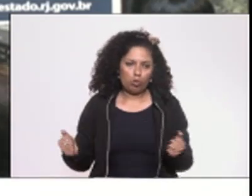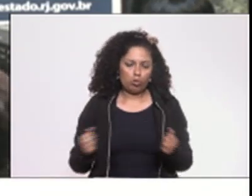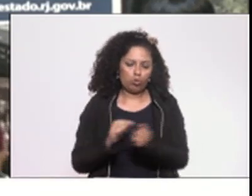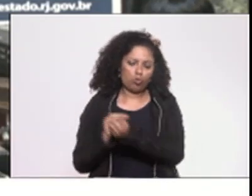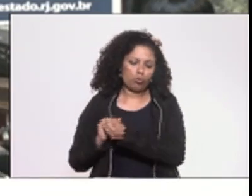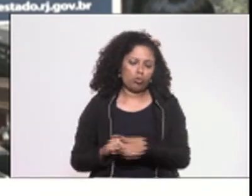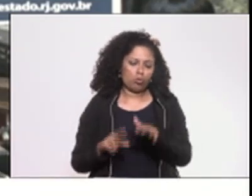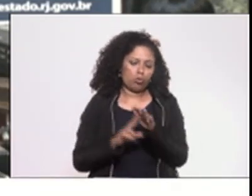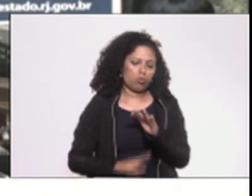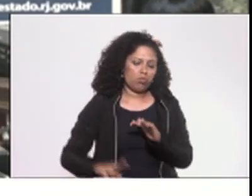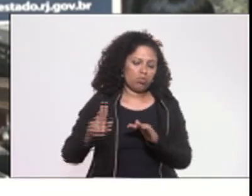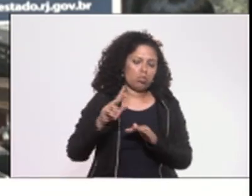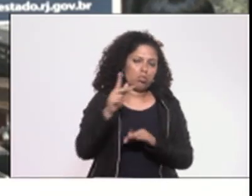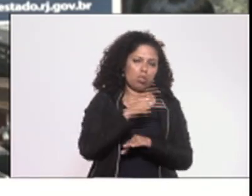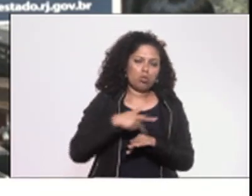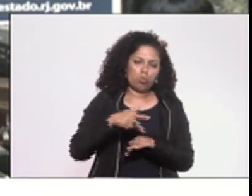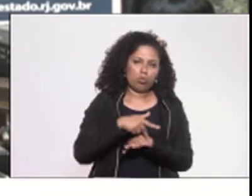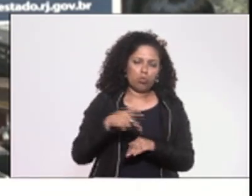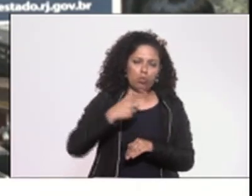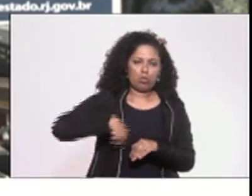país.